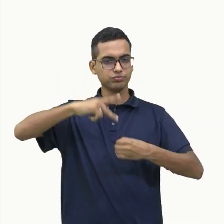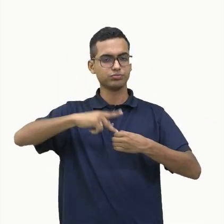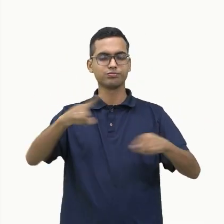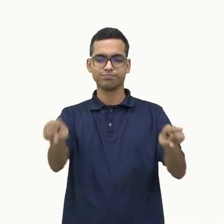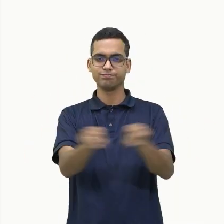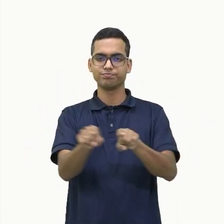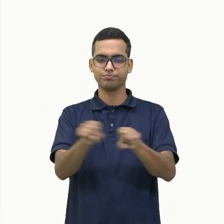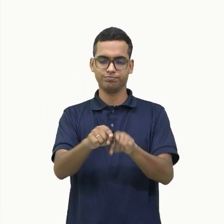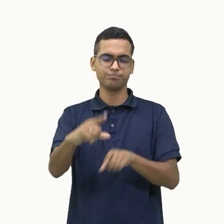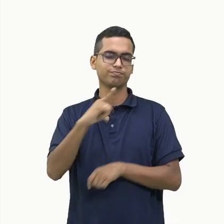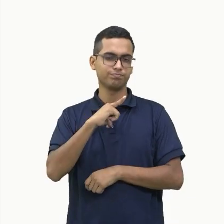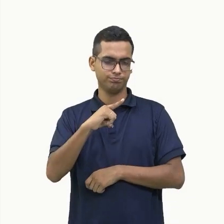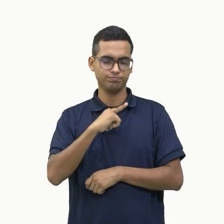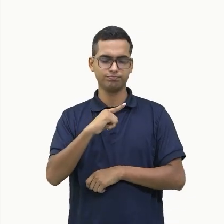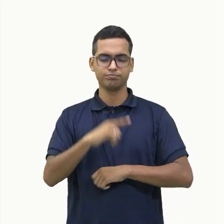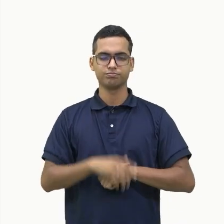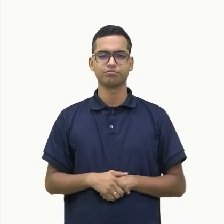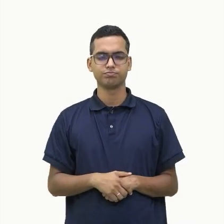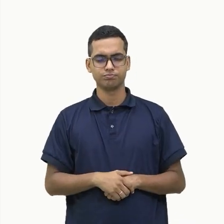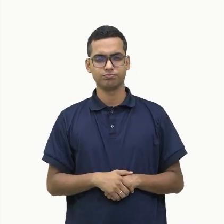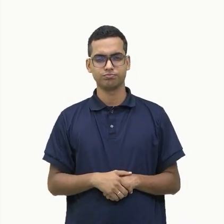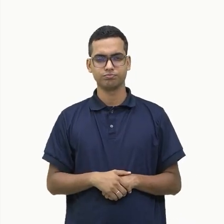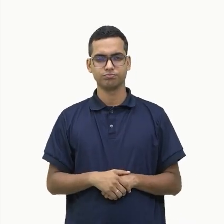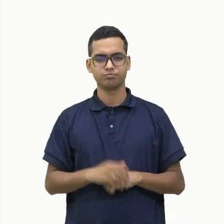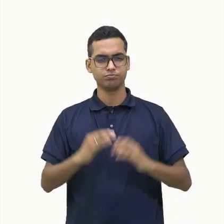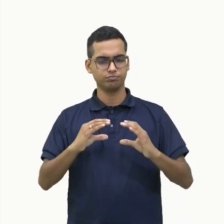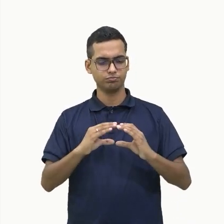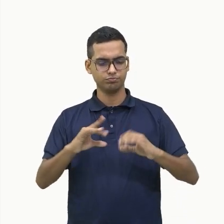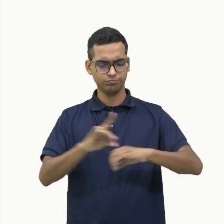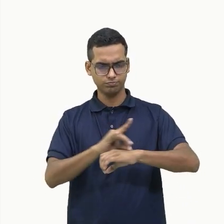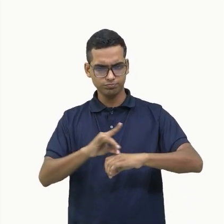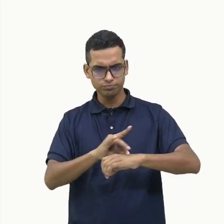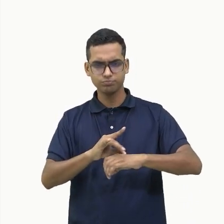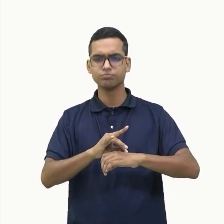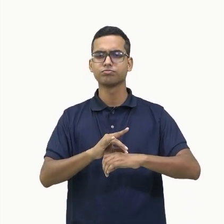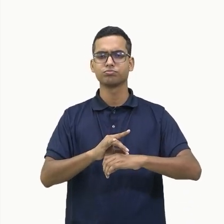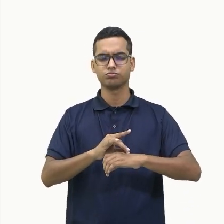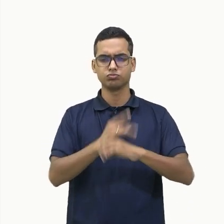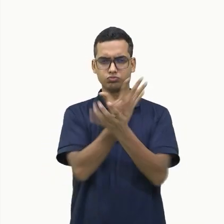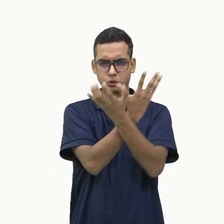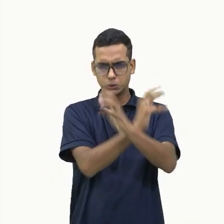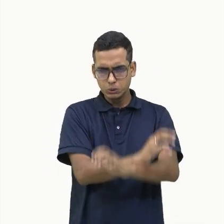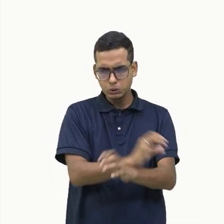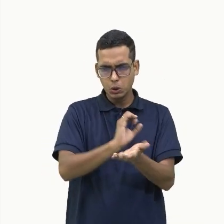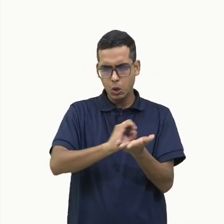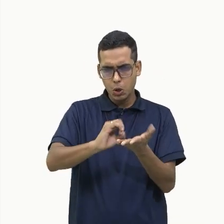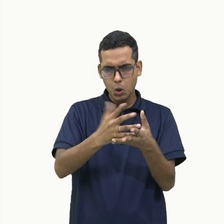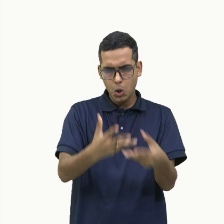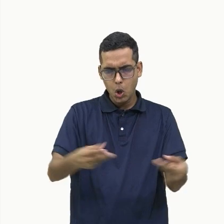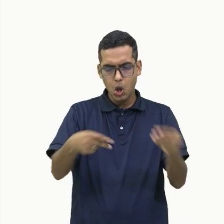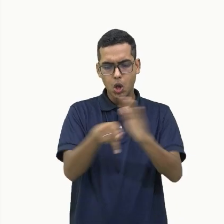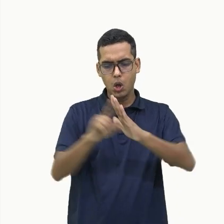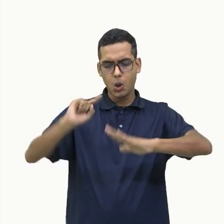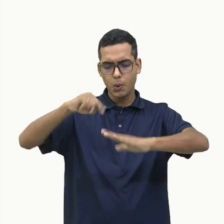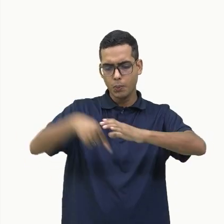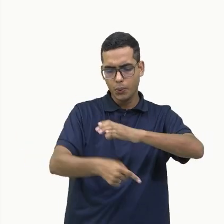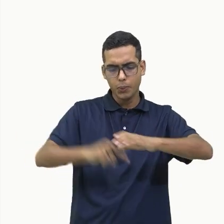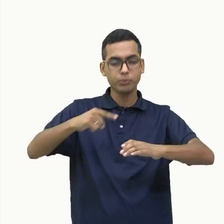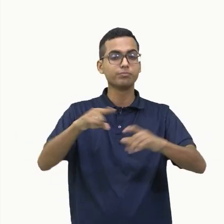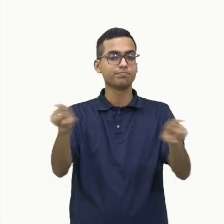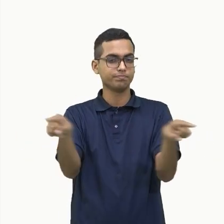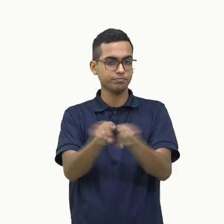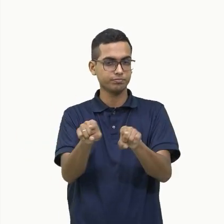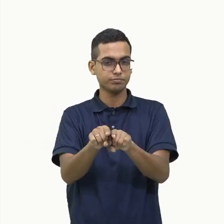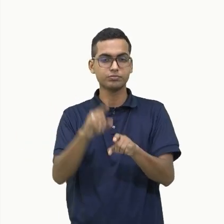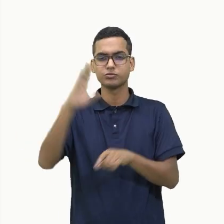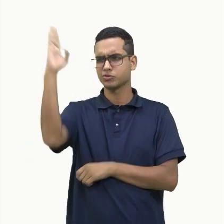como, consequentemente, também o carvão mineral em algumas áreas, ok? E o gás natural. No Brasil, o carvão mineral ele não